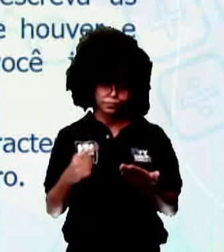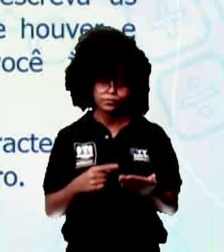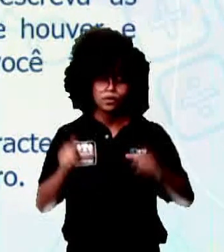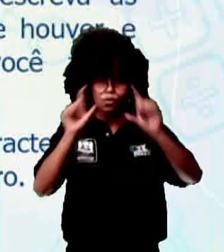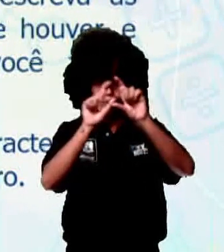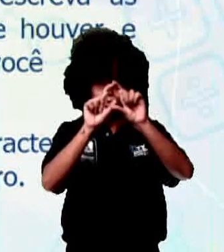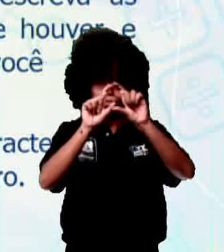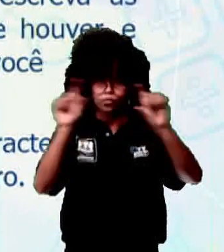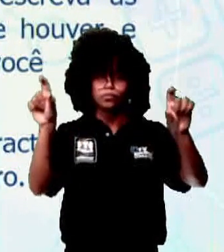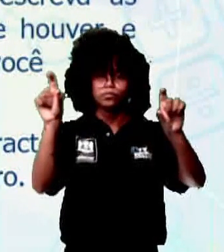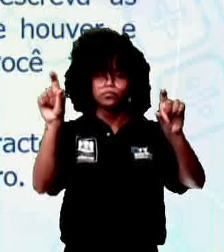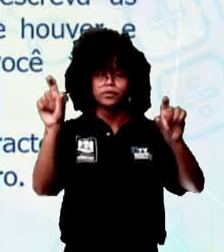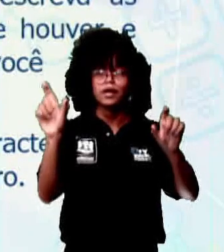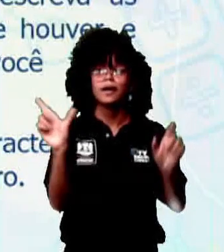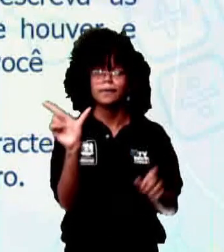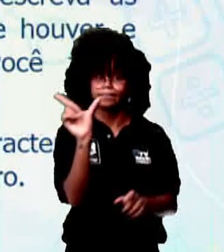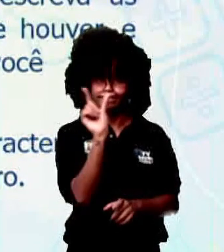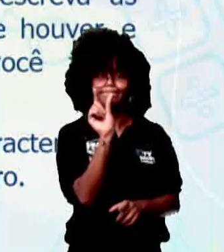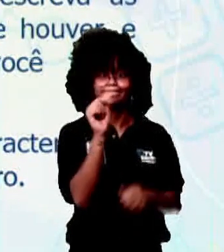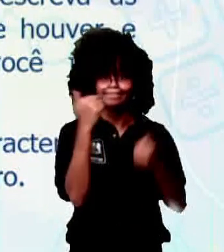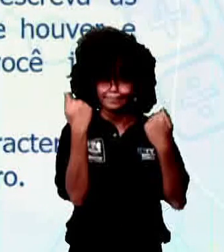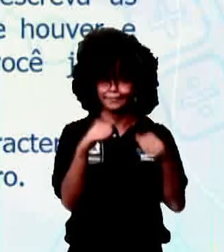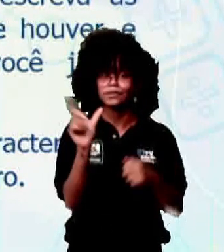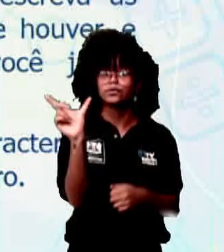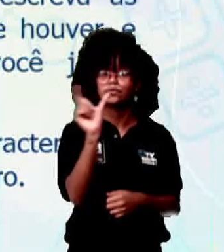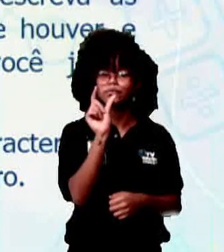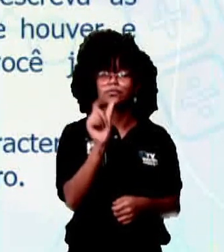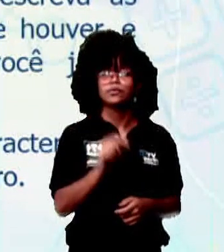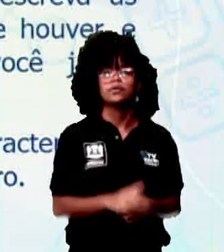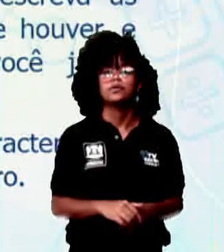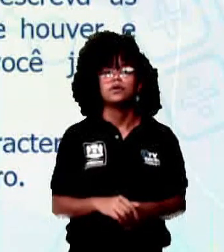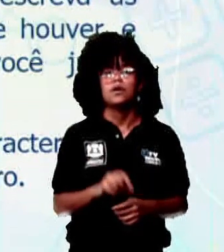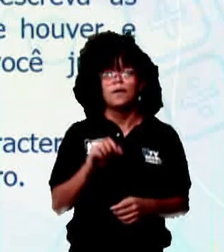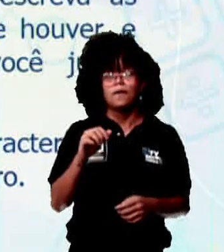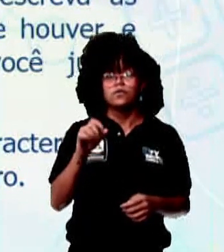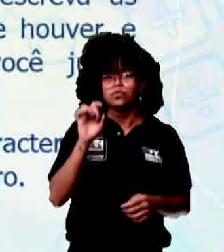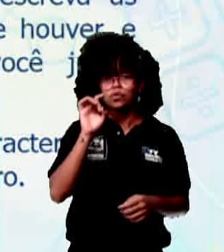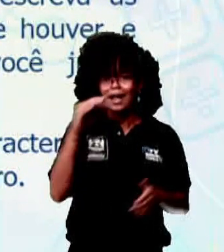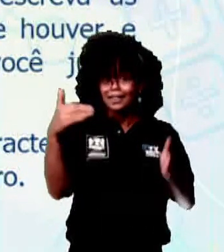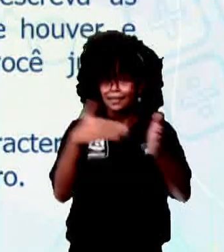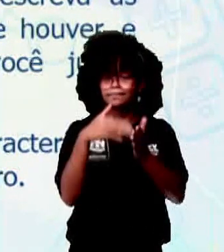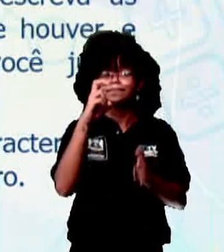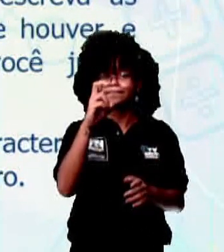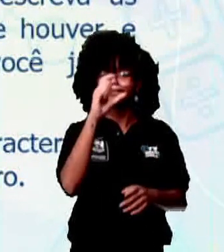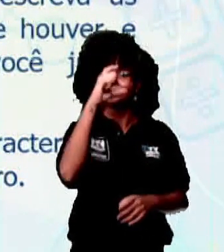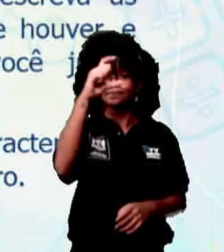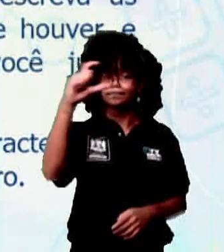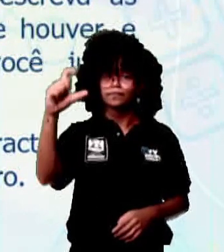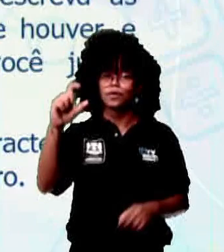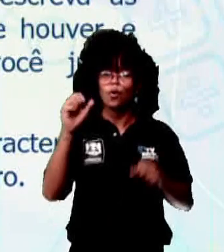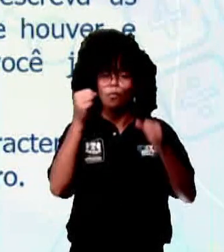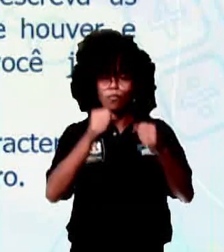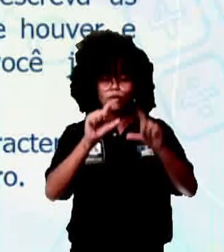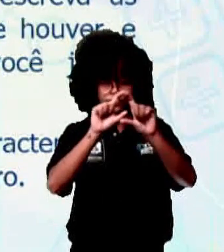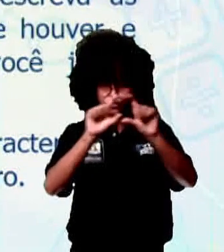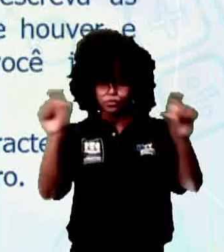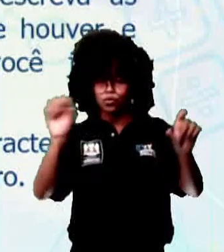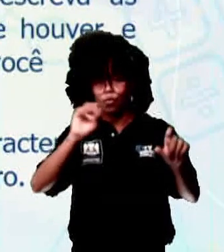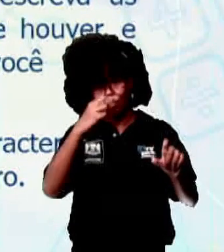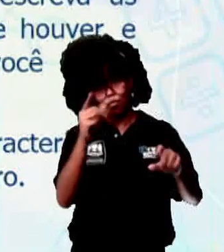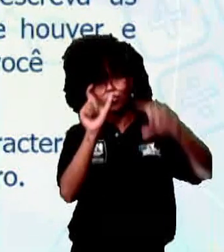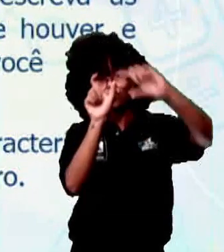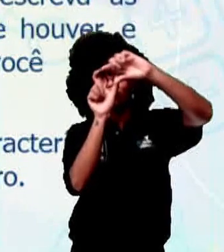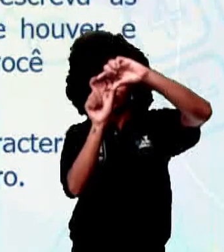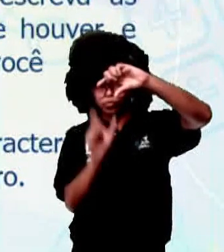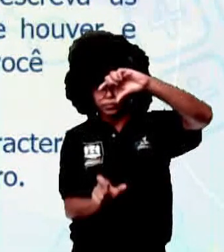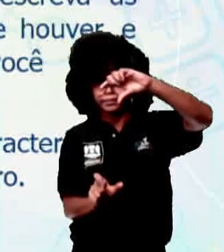tirinha. Lembrem-se, ela é curta. Máximo 5 quadros, tá? Pode ser na vertical, em pezinha, pode ser na